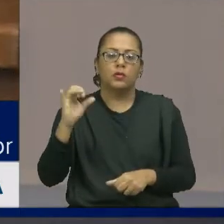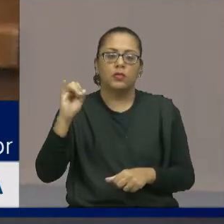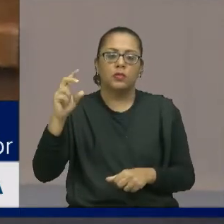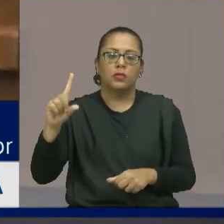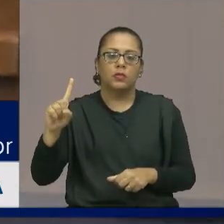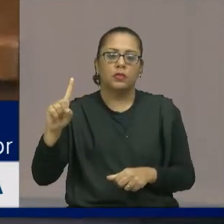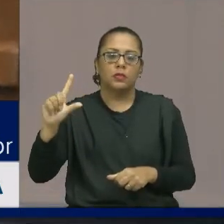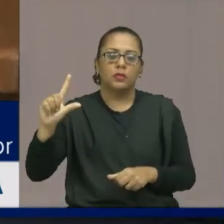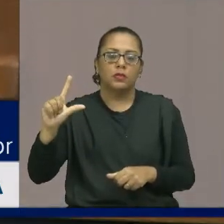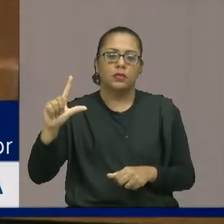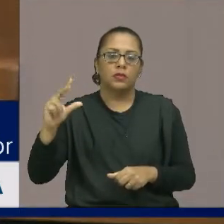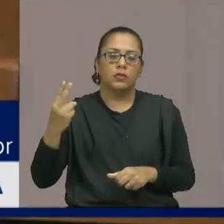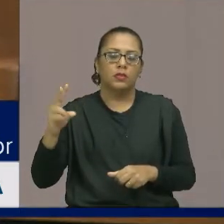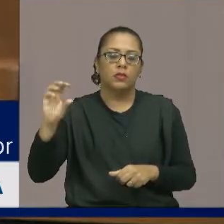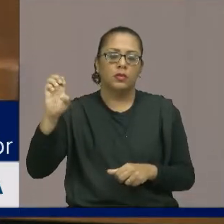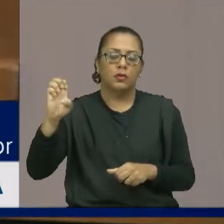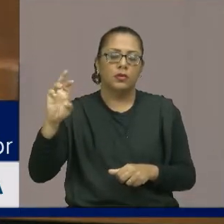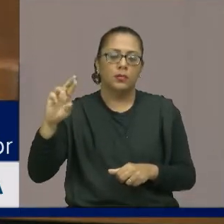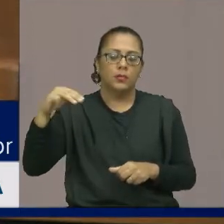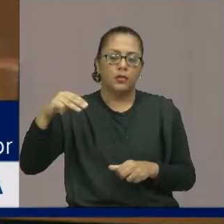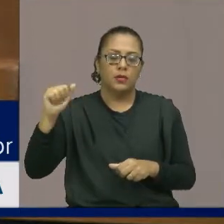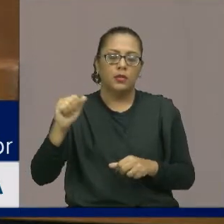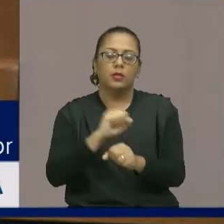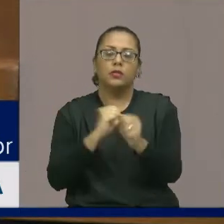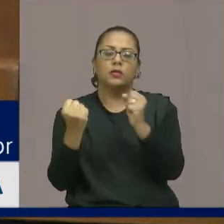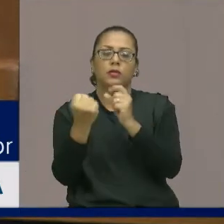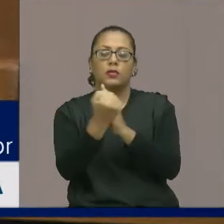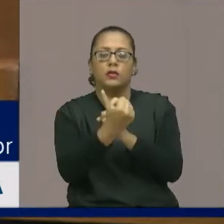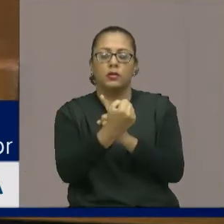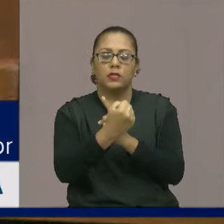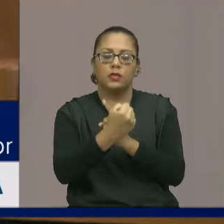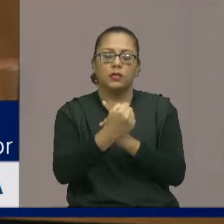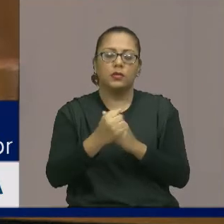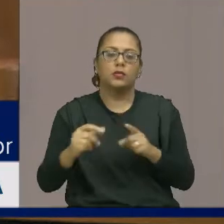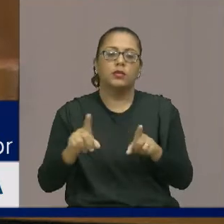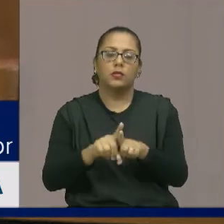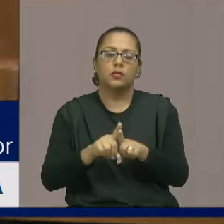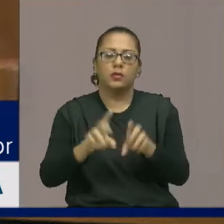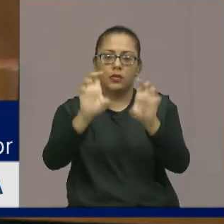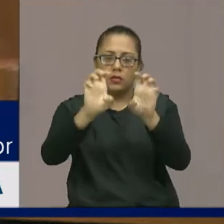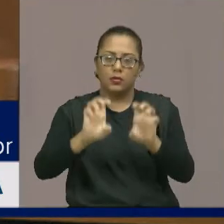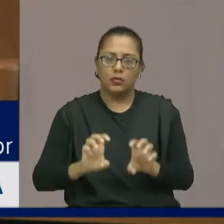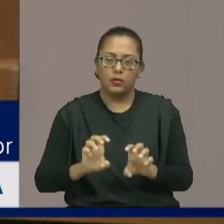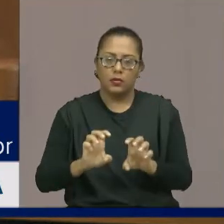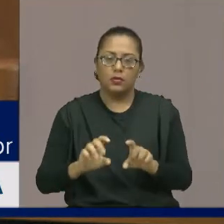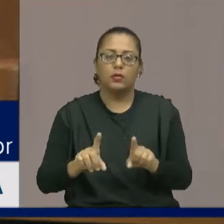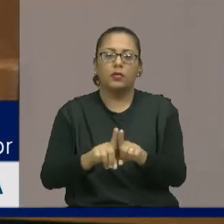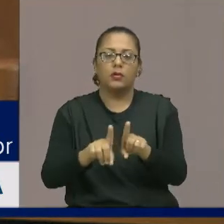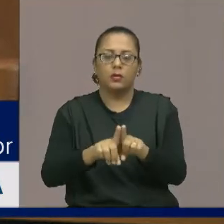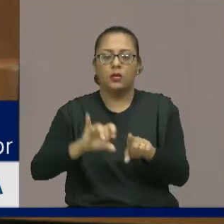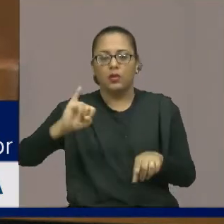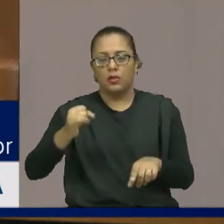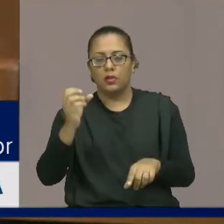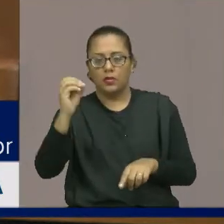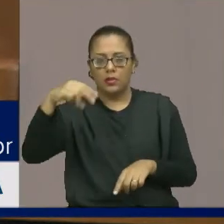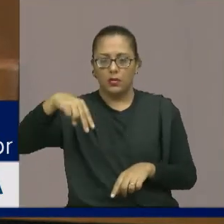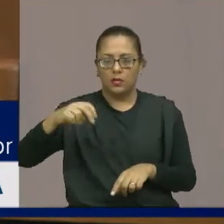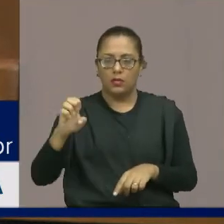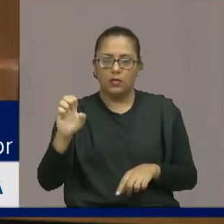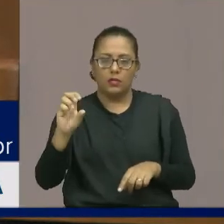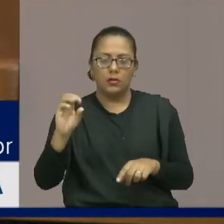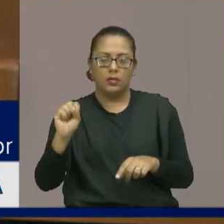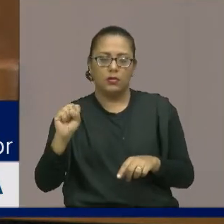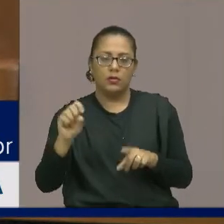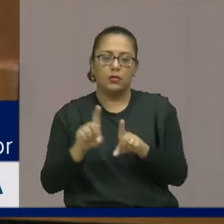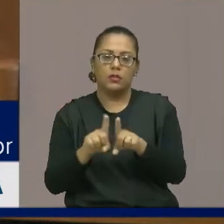o apoio social cidadão Antero Beraldo, educação e cidadania o Jones Rodrigues, grande amigo Jones, que foi presidente da